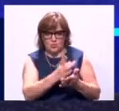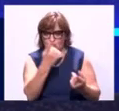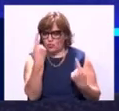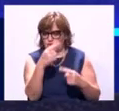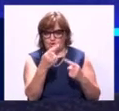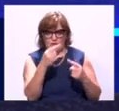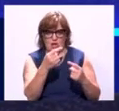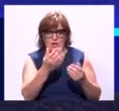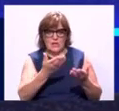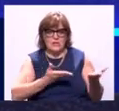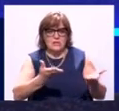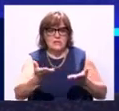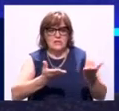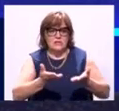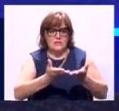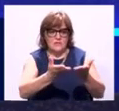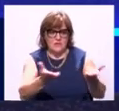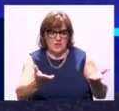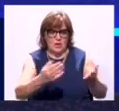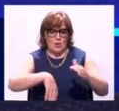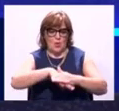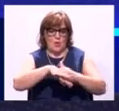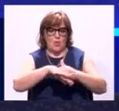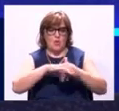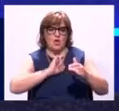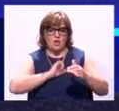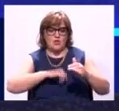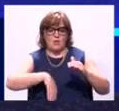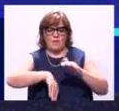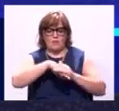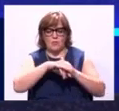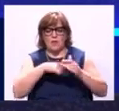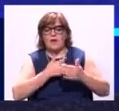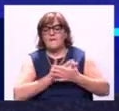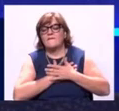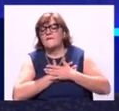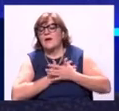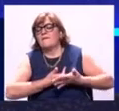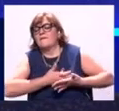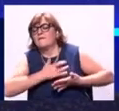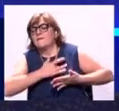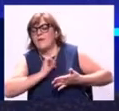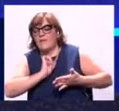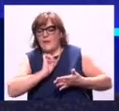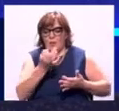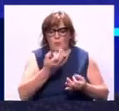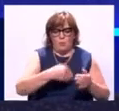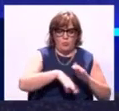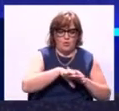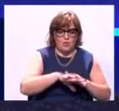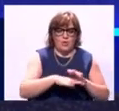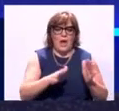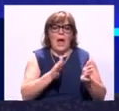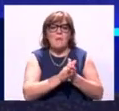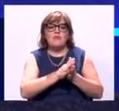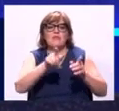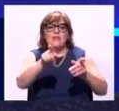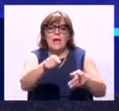coisa, servir o futebol, o nosso querido, o nosso grande amor ao Futebol Clube Porto, e não nos servirmos